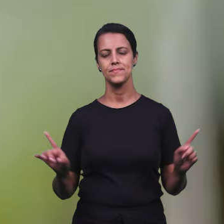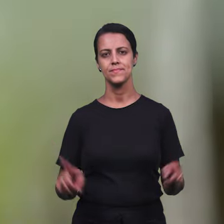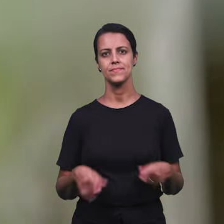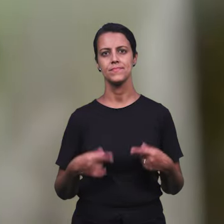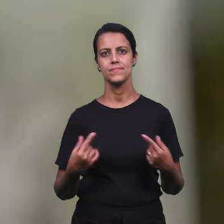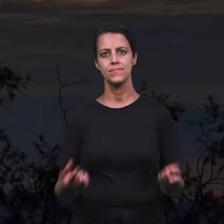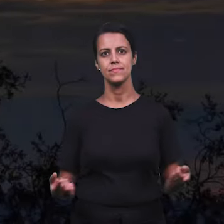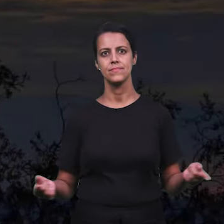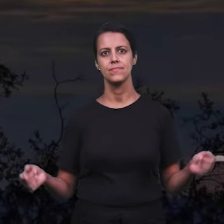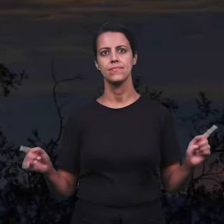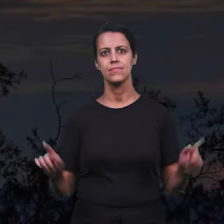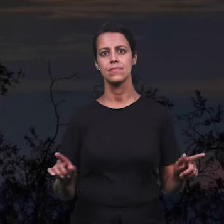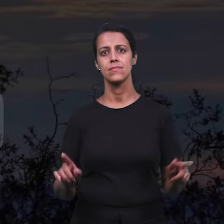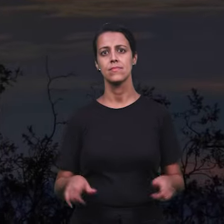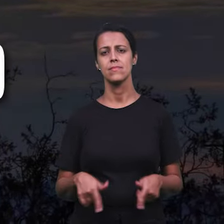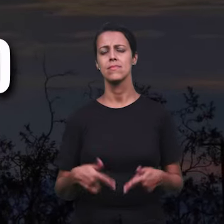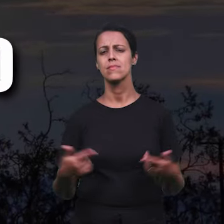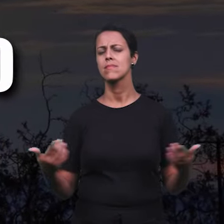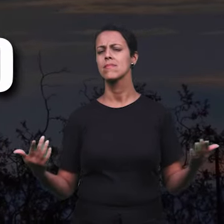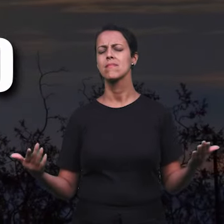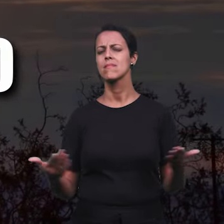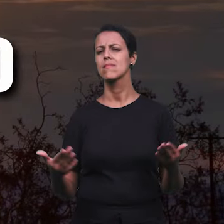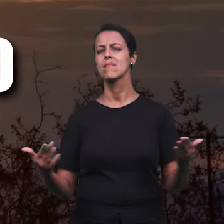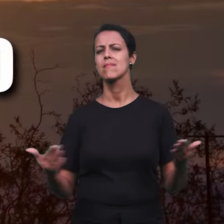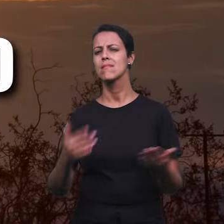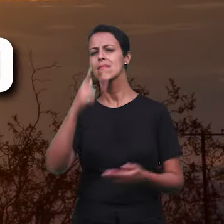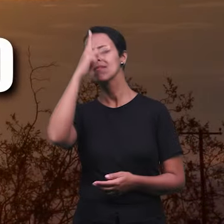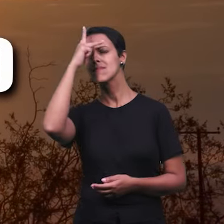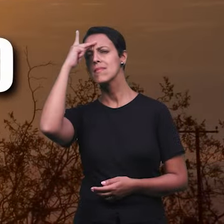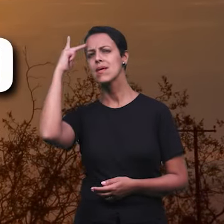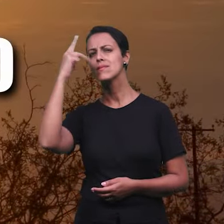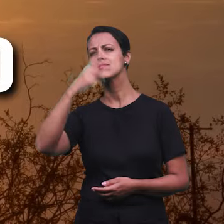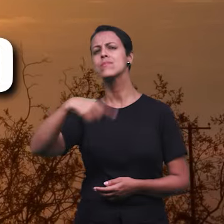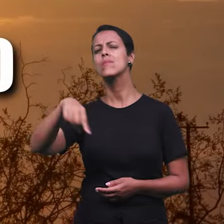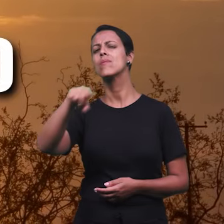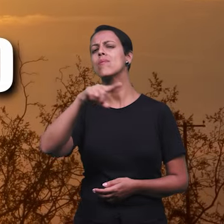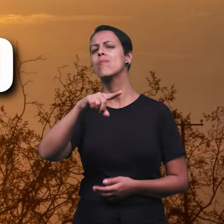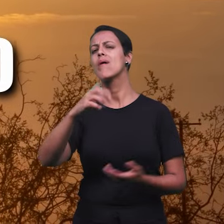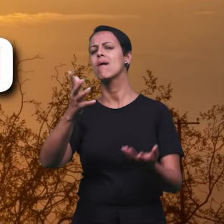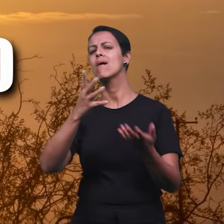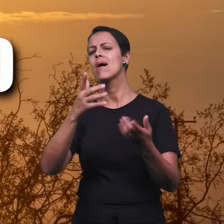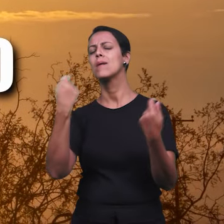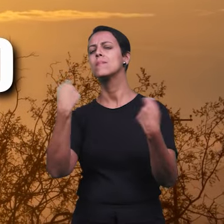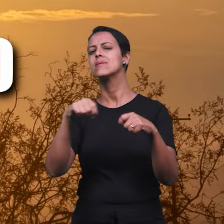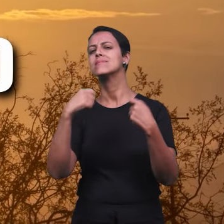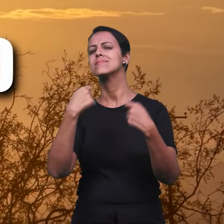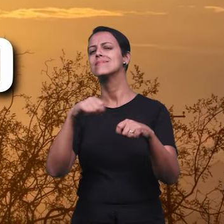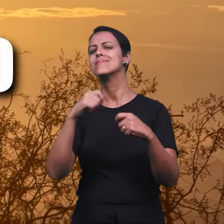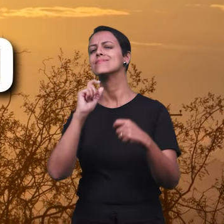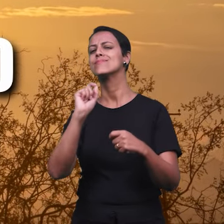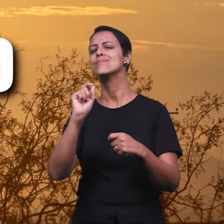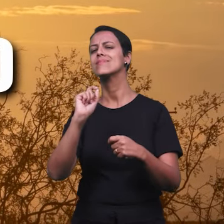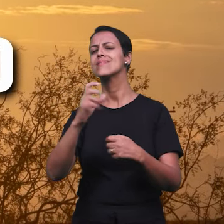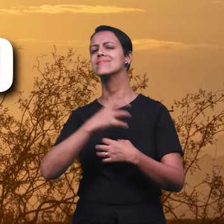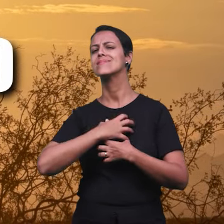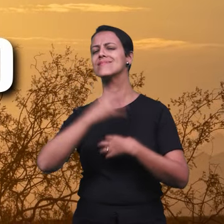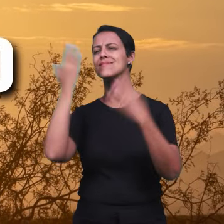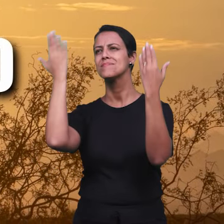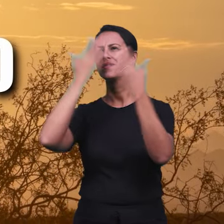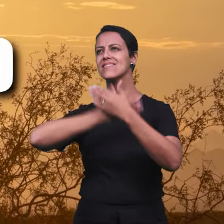Senhor h hoje alguém esperando para Jesus